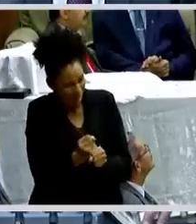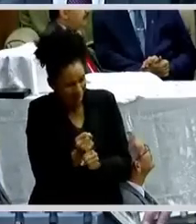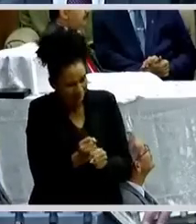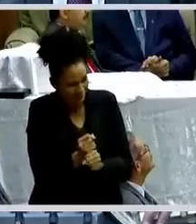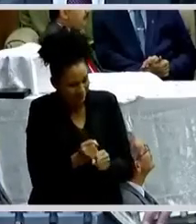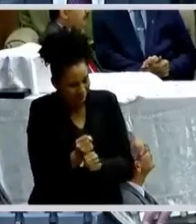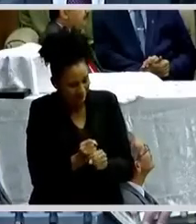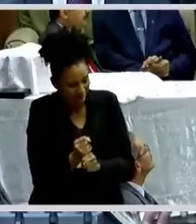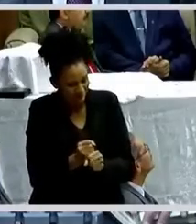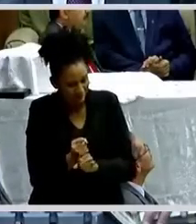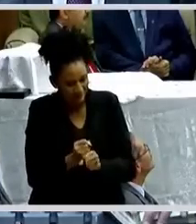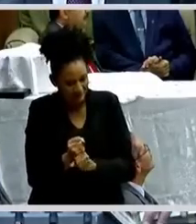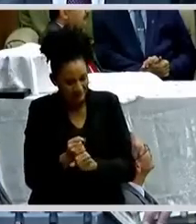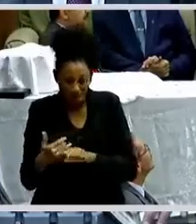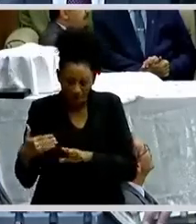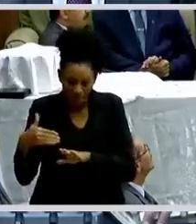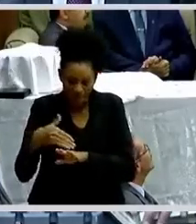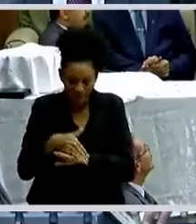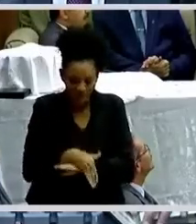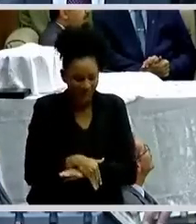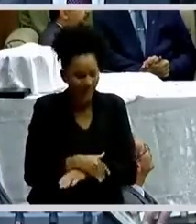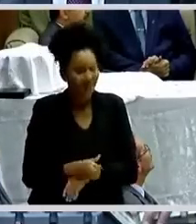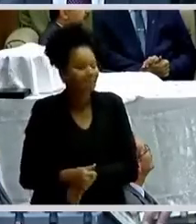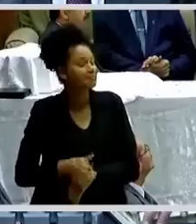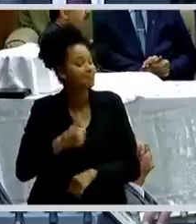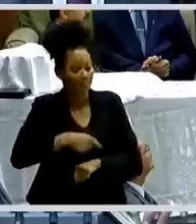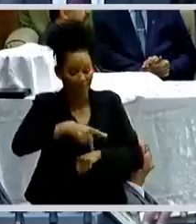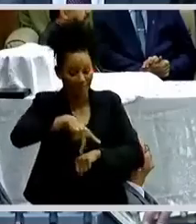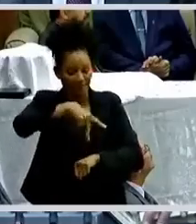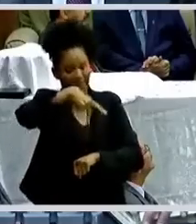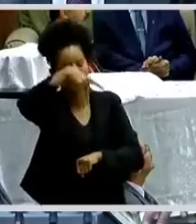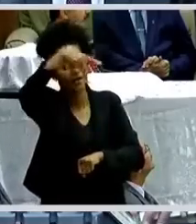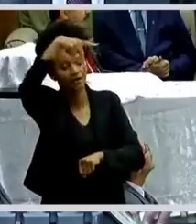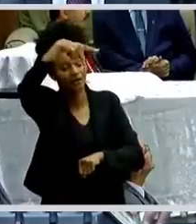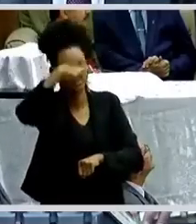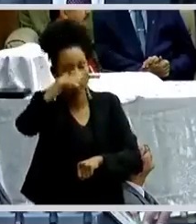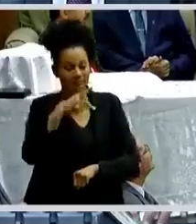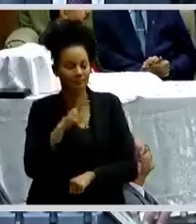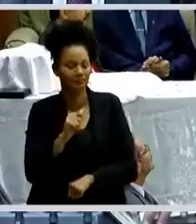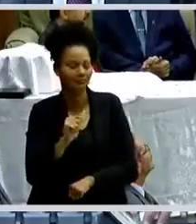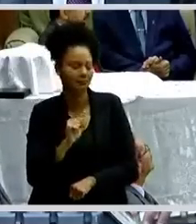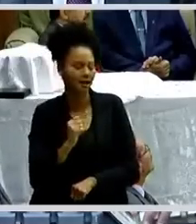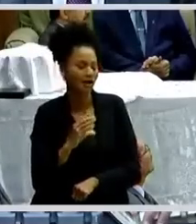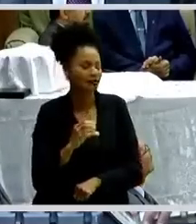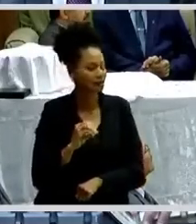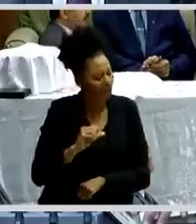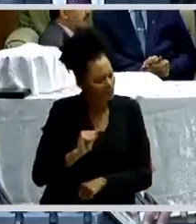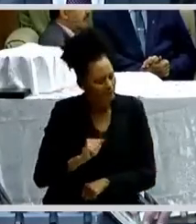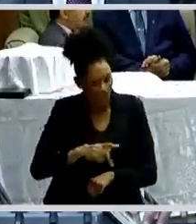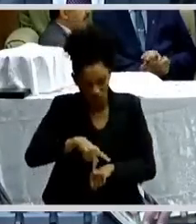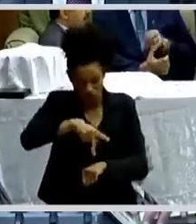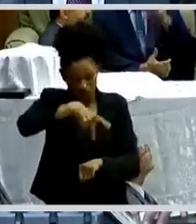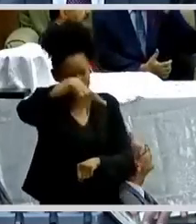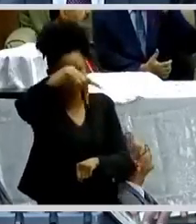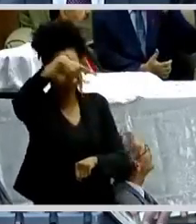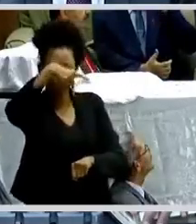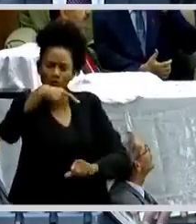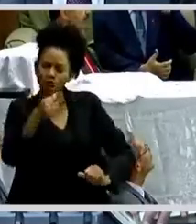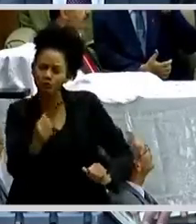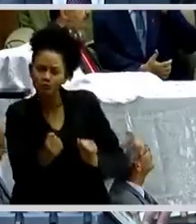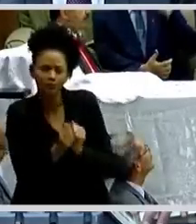Ele vem para a primeira Páscoa com base no contexto. Ele vem para a Páscoa com os